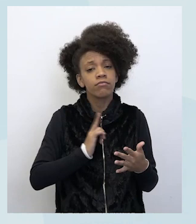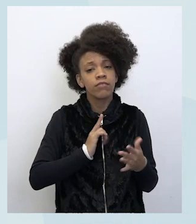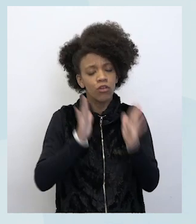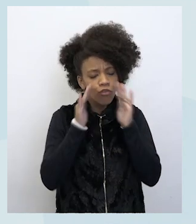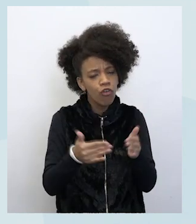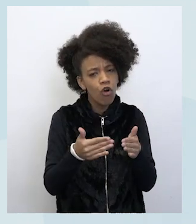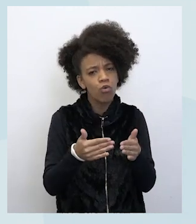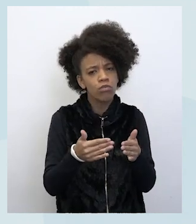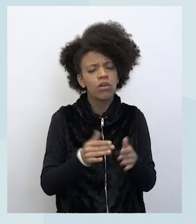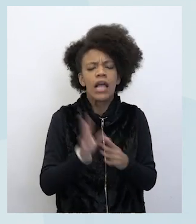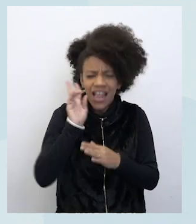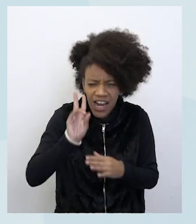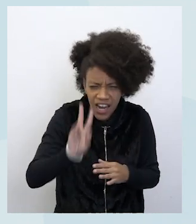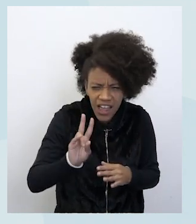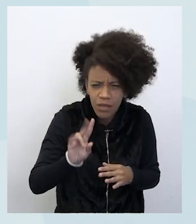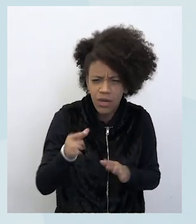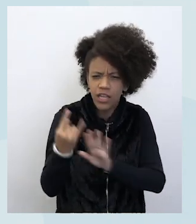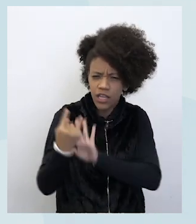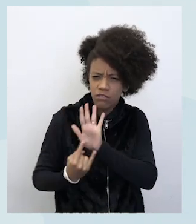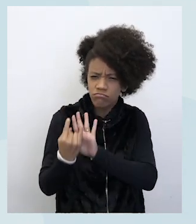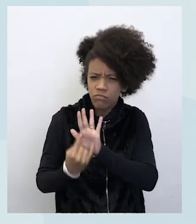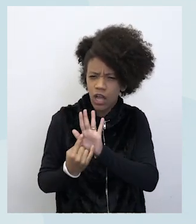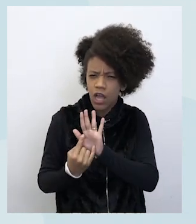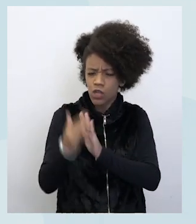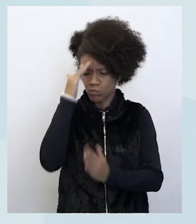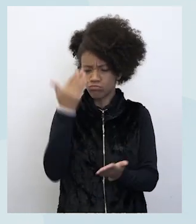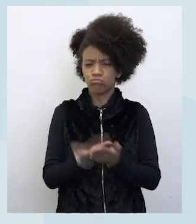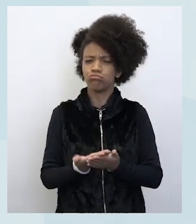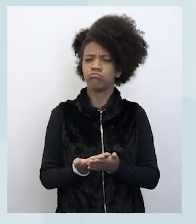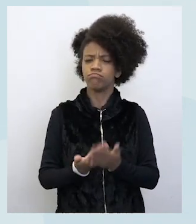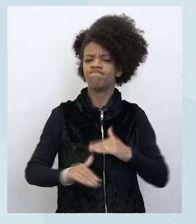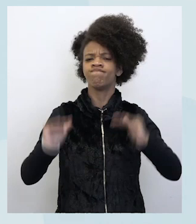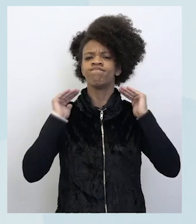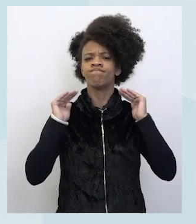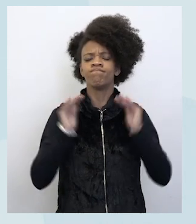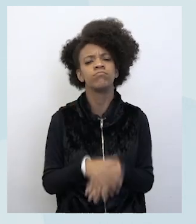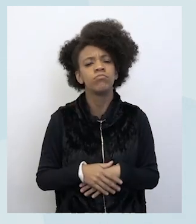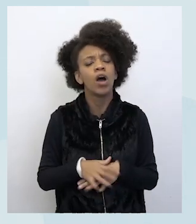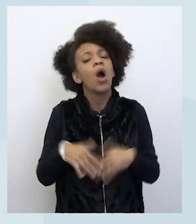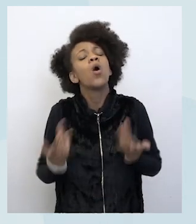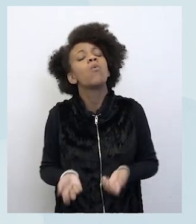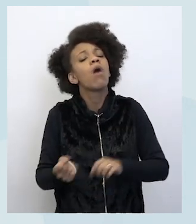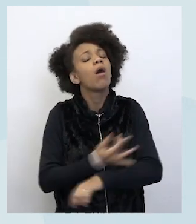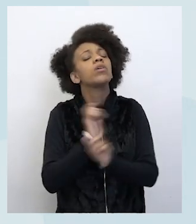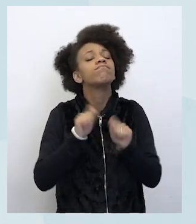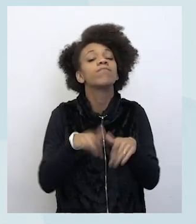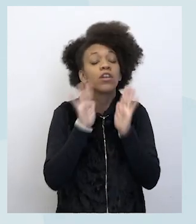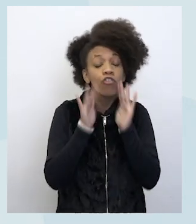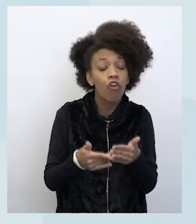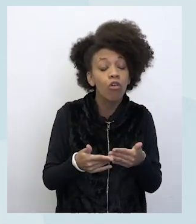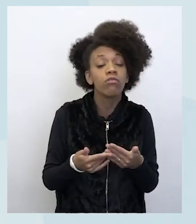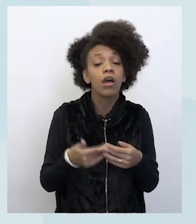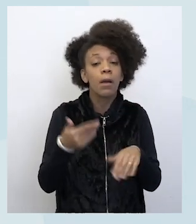rubrica. Lembra que eu mostrei para vocês que a minha era a autoconfiança? Então, qual é a competência socioemocional que vocês estão focados agora para fazer